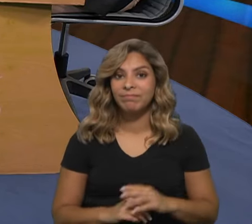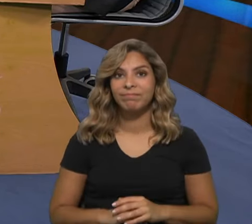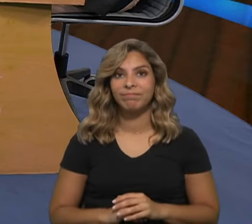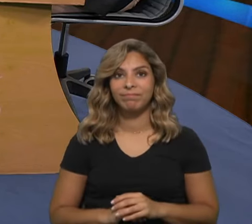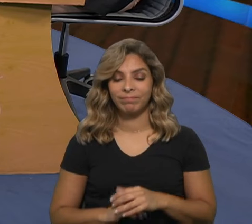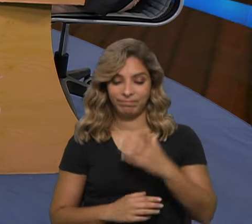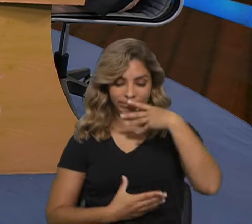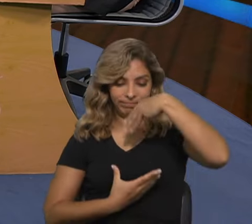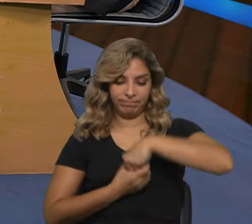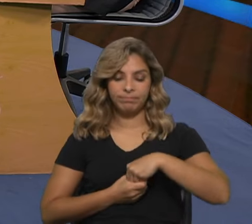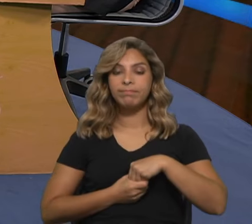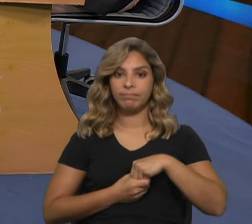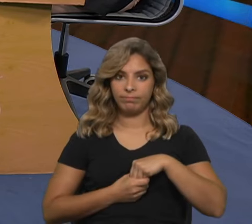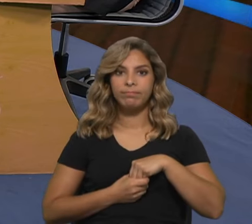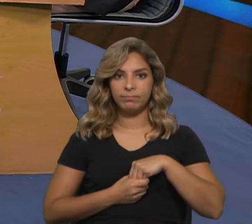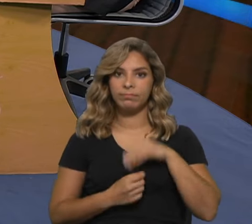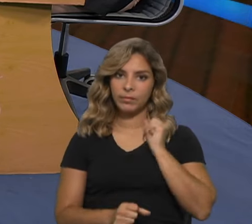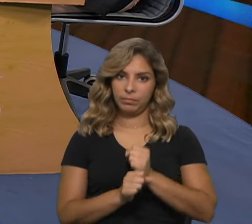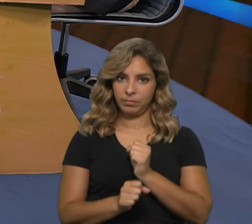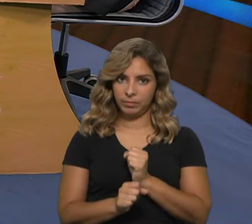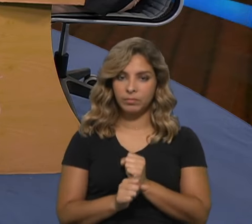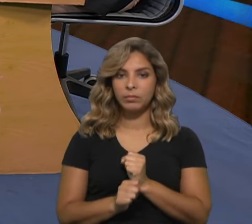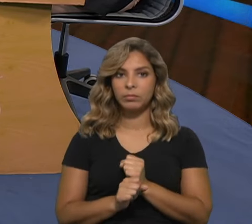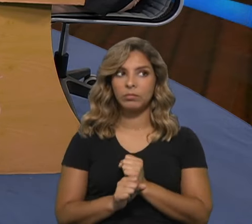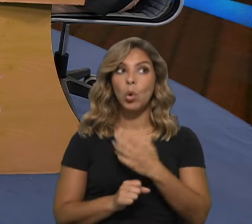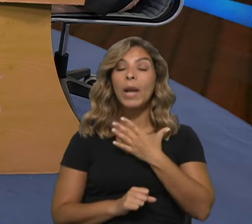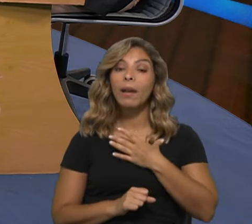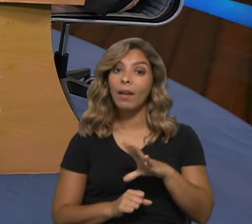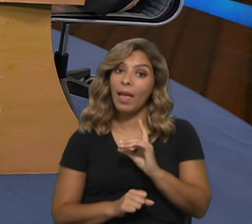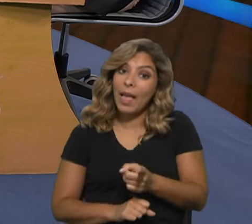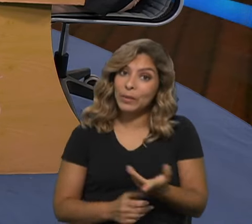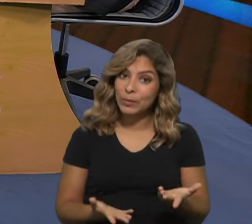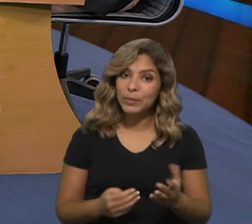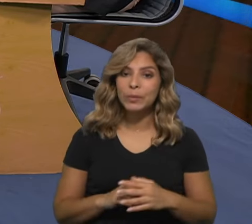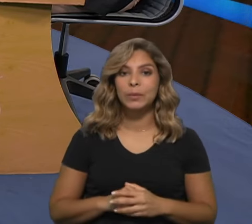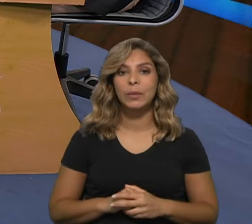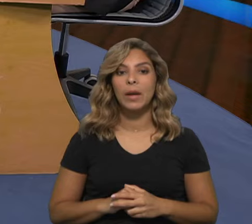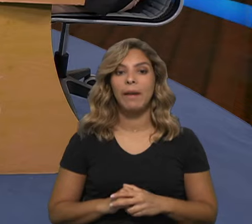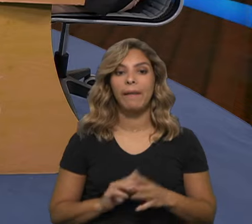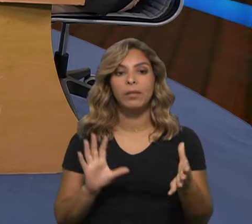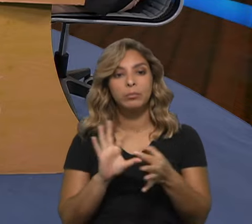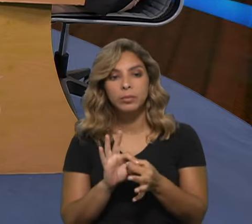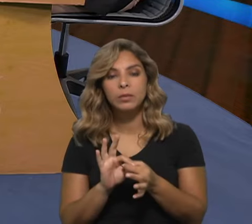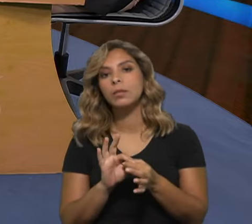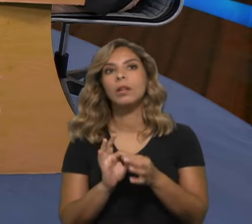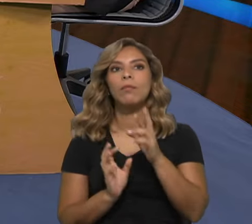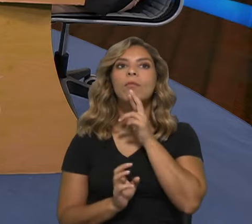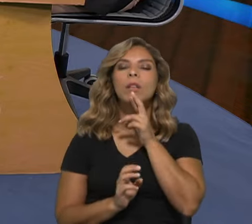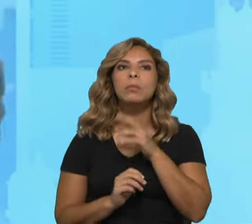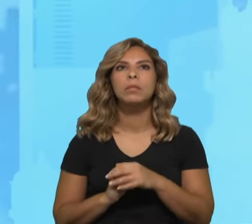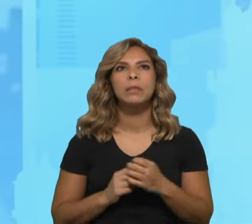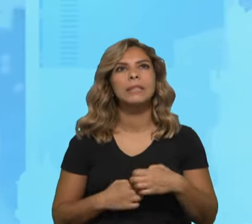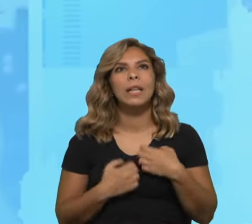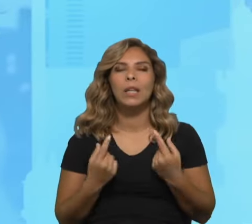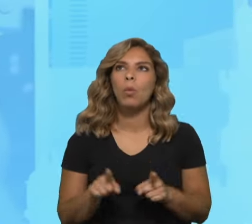servitas, o que nós queremos é isto. É ser reflexo da mensagem de Fátima. E não ficam assim,